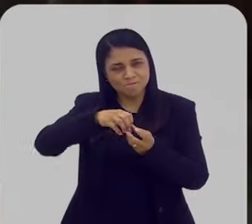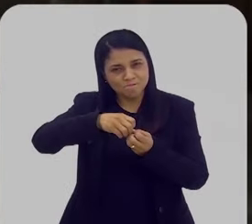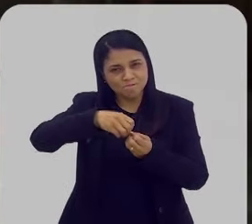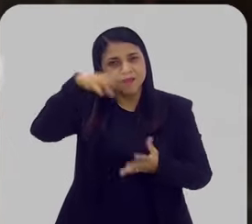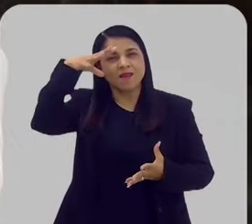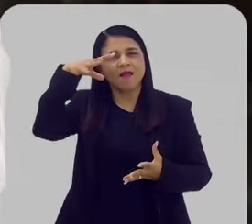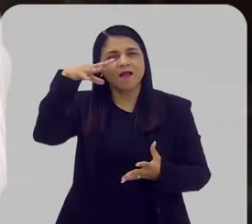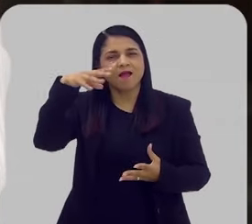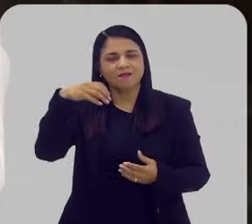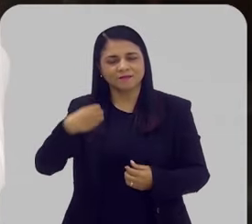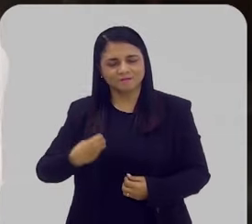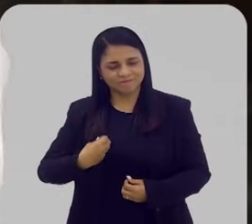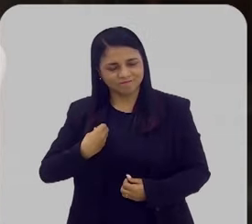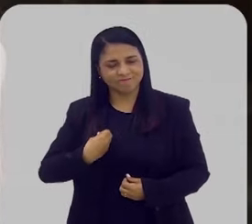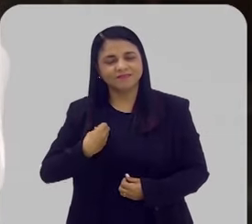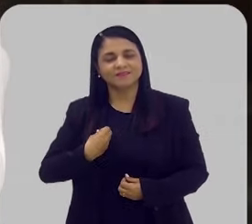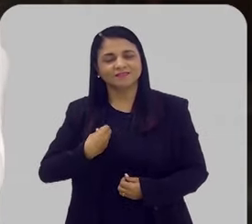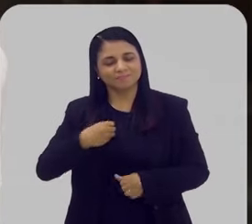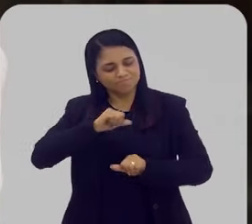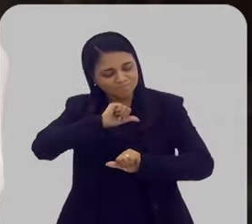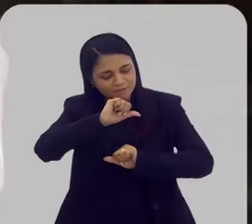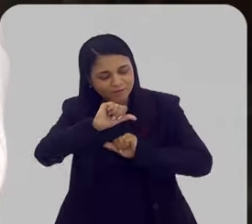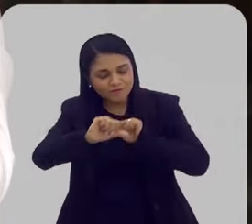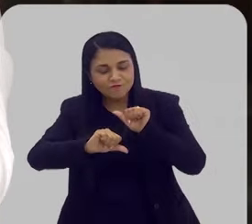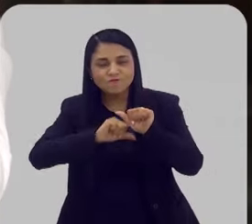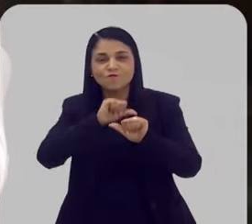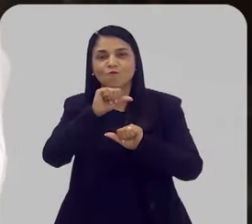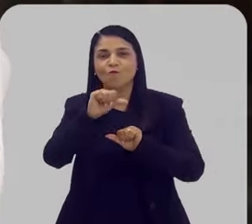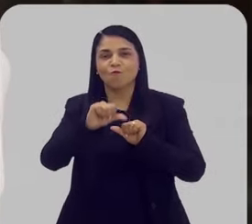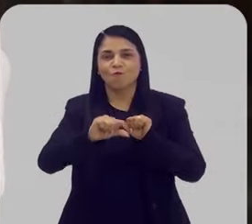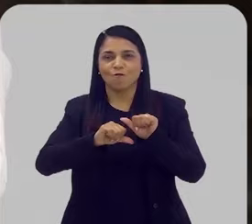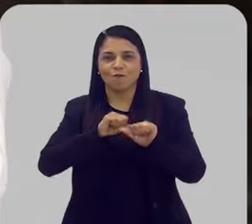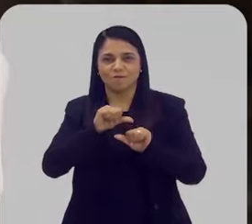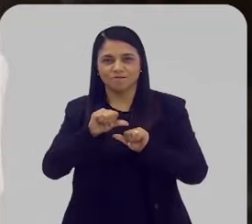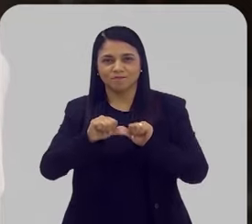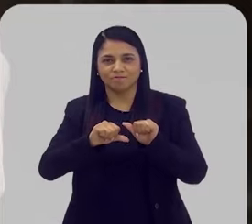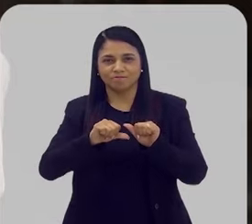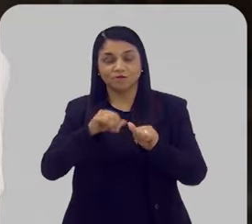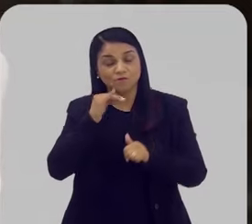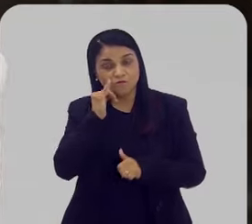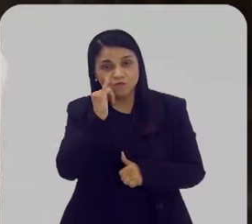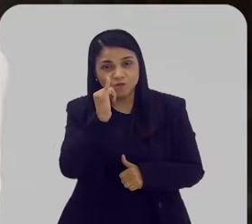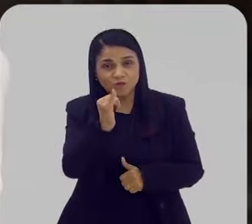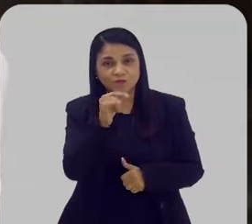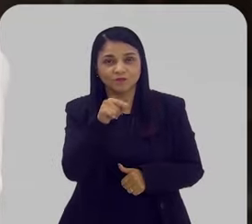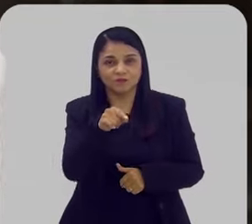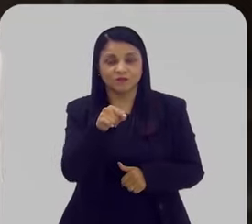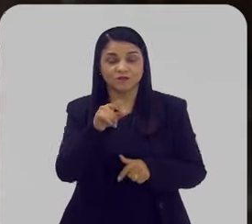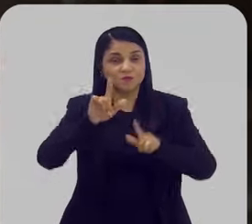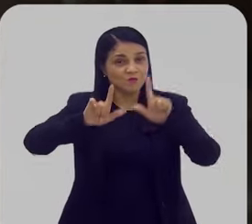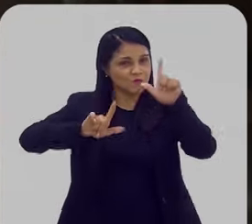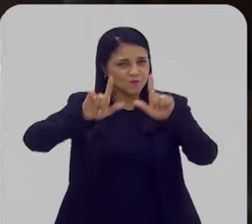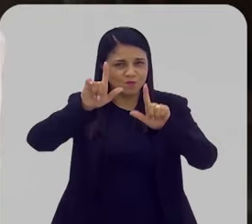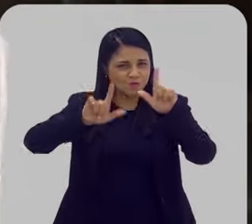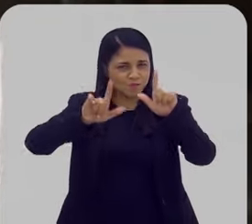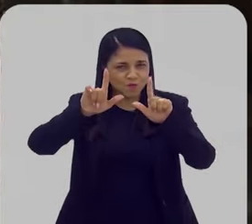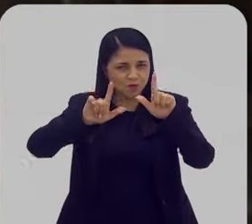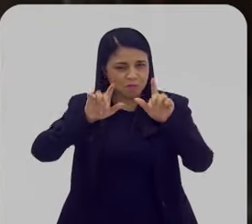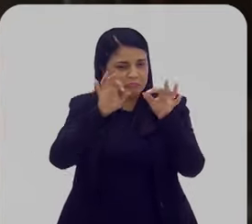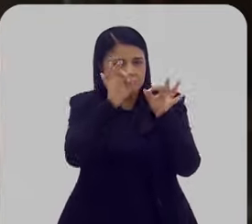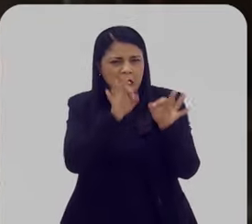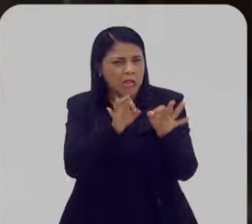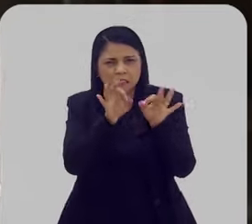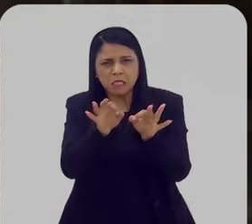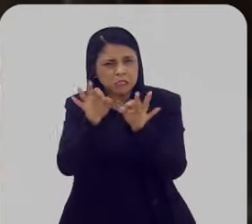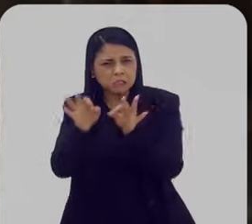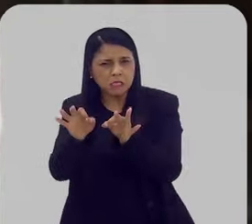faz milagres. Significa que o Pai ainda transforma a vida. Deixa eu te contar uma parada para você, que aqui não é o